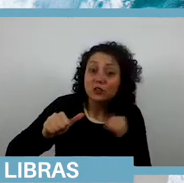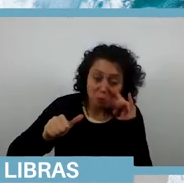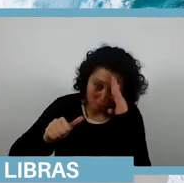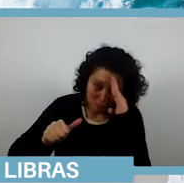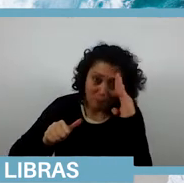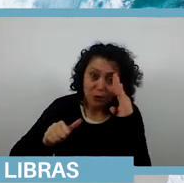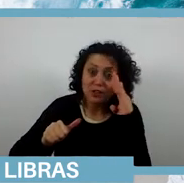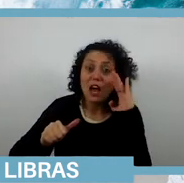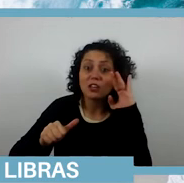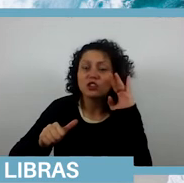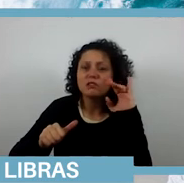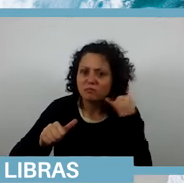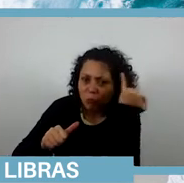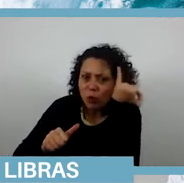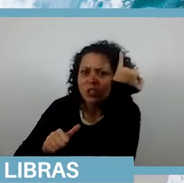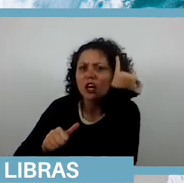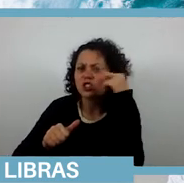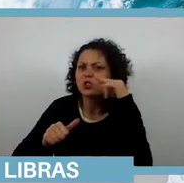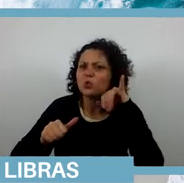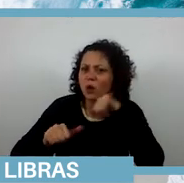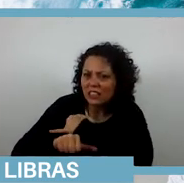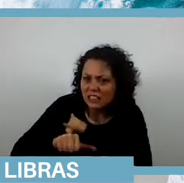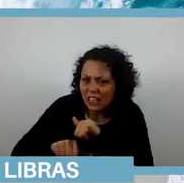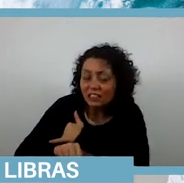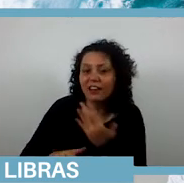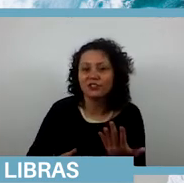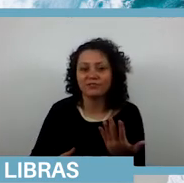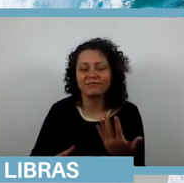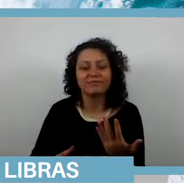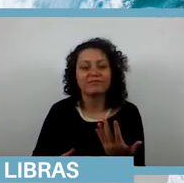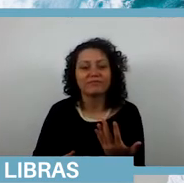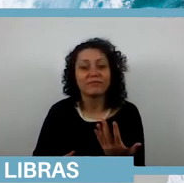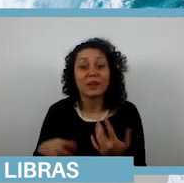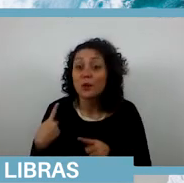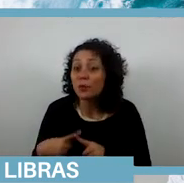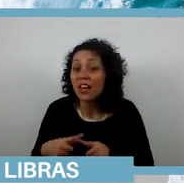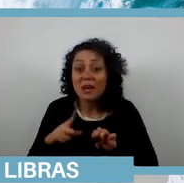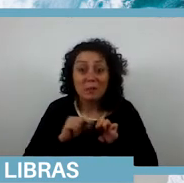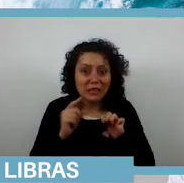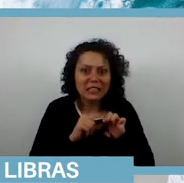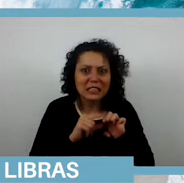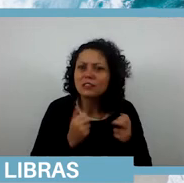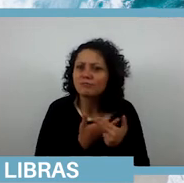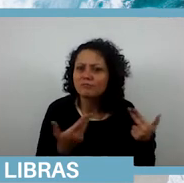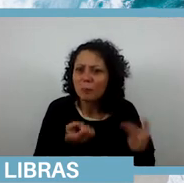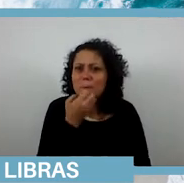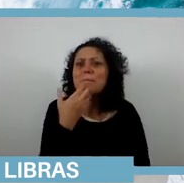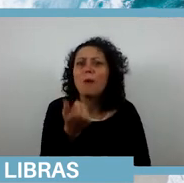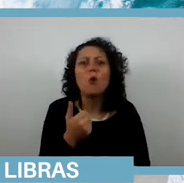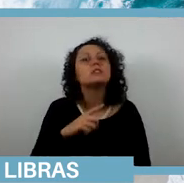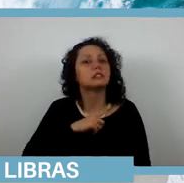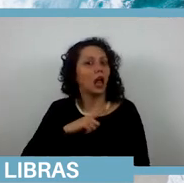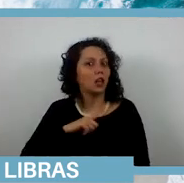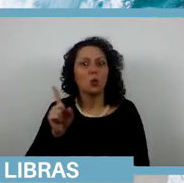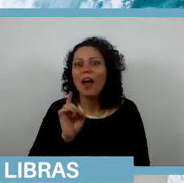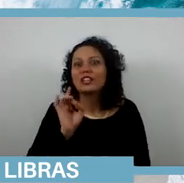se aquilo ali é importante aquilo ali é estratégico Então por quê Porque empreender tem muitas coisas boas também né não é só